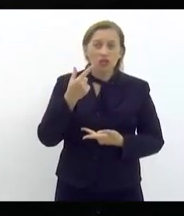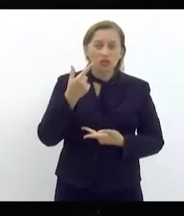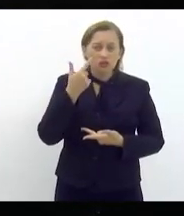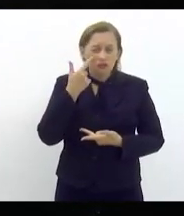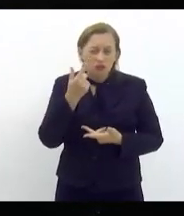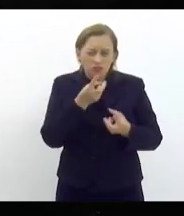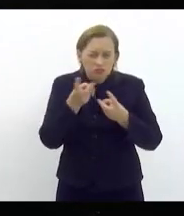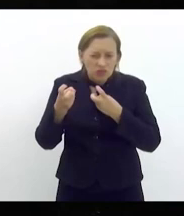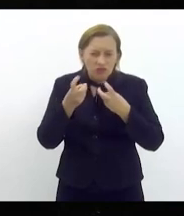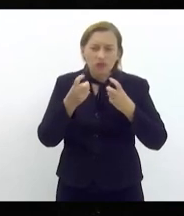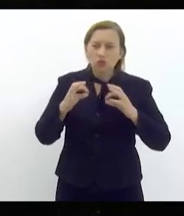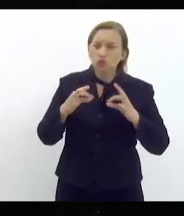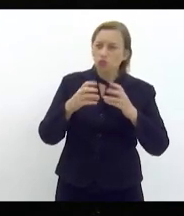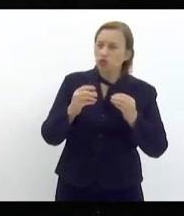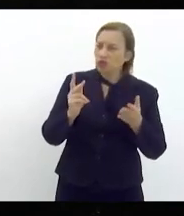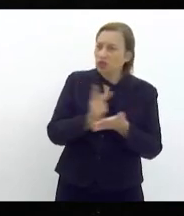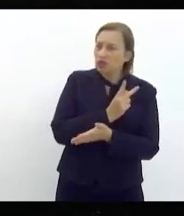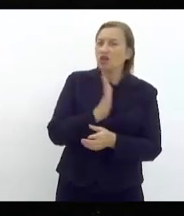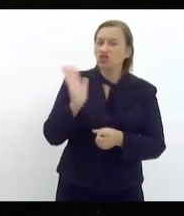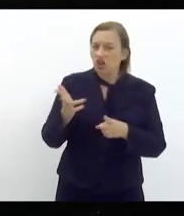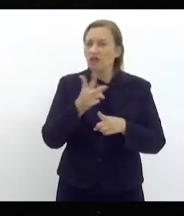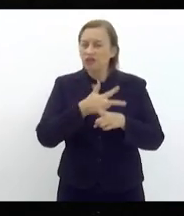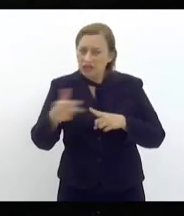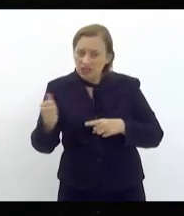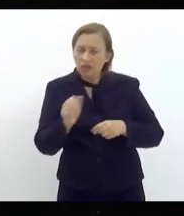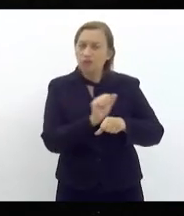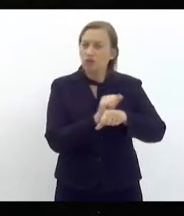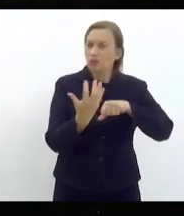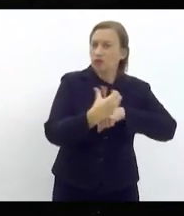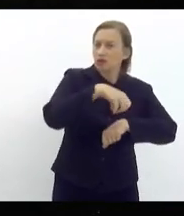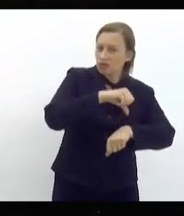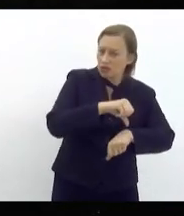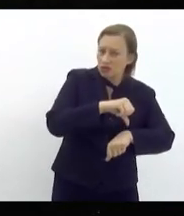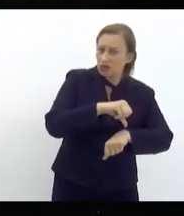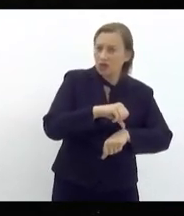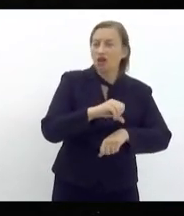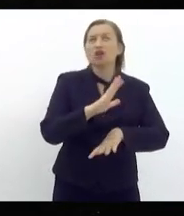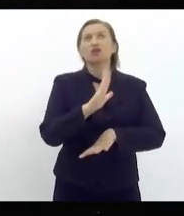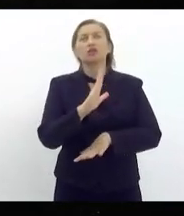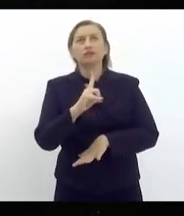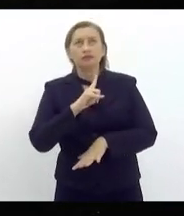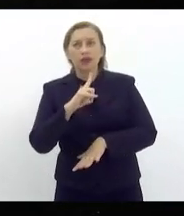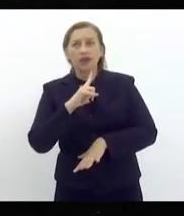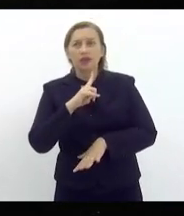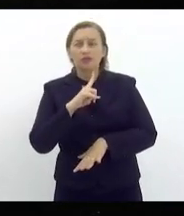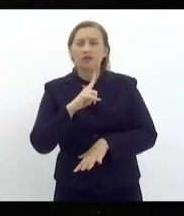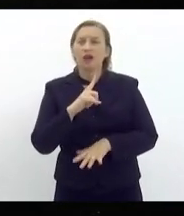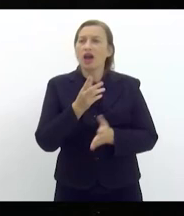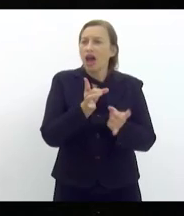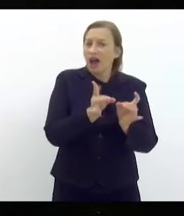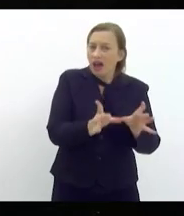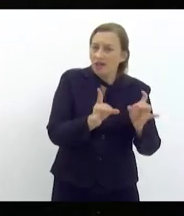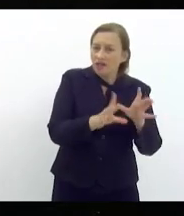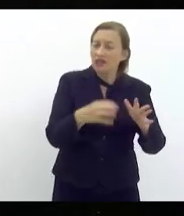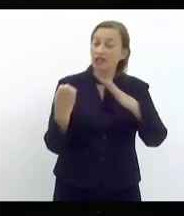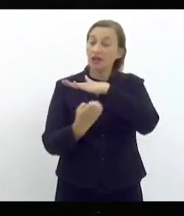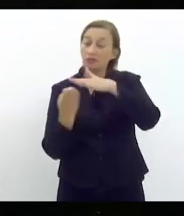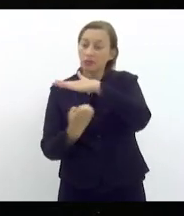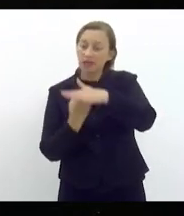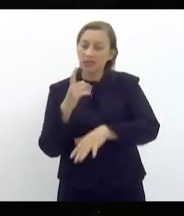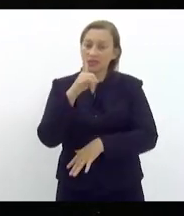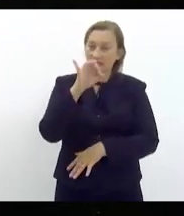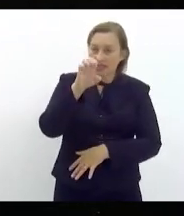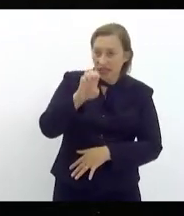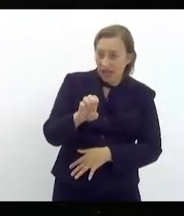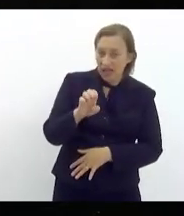favoráveis. Vencemos a pandemia da Covid-19, teve aí a venda da CEDAI, que não contou com